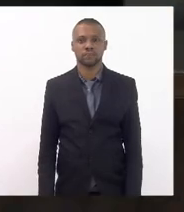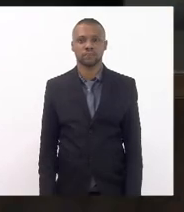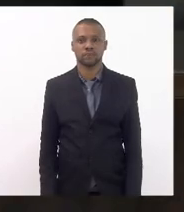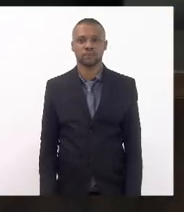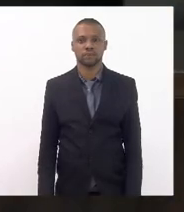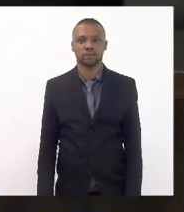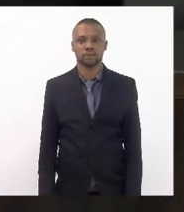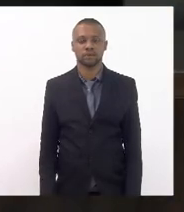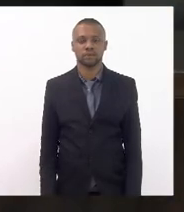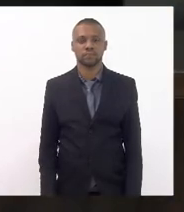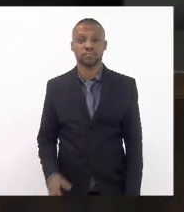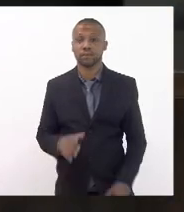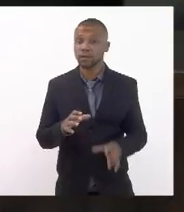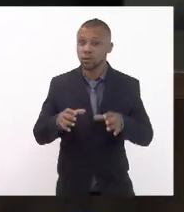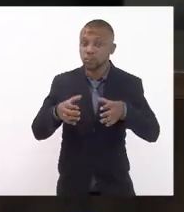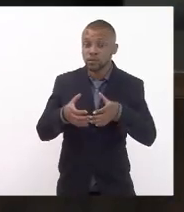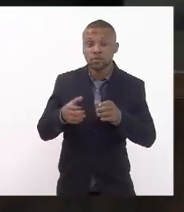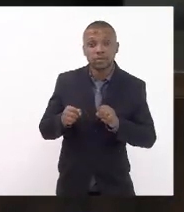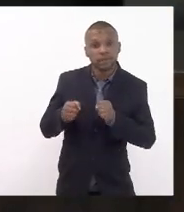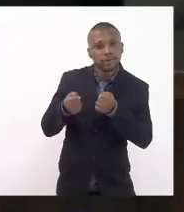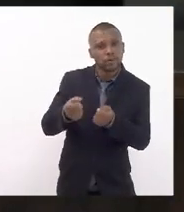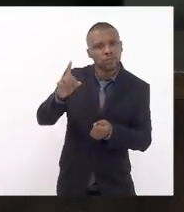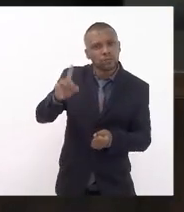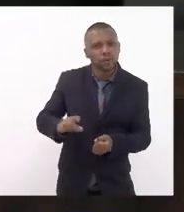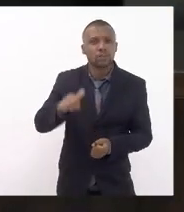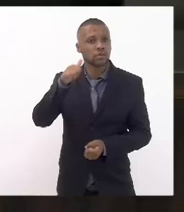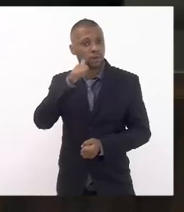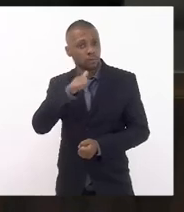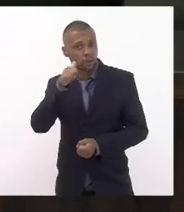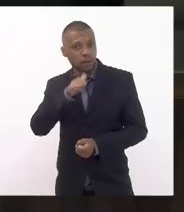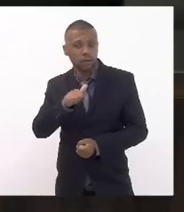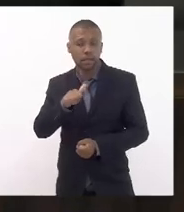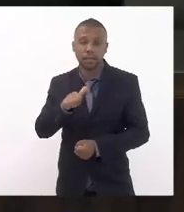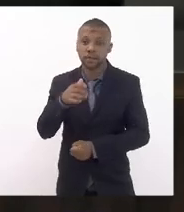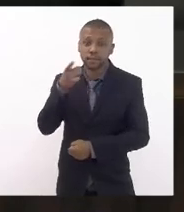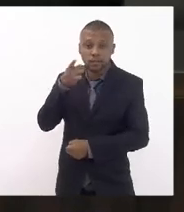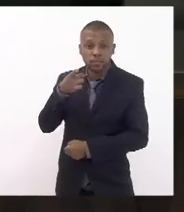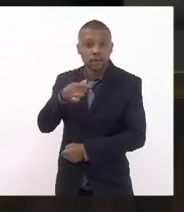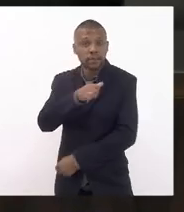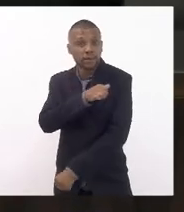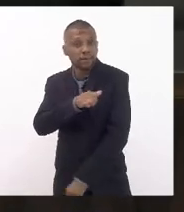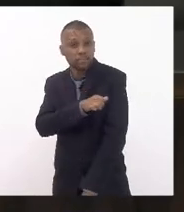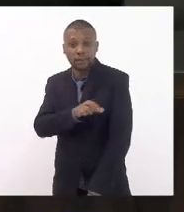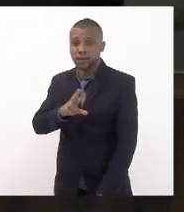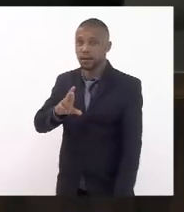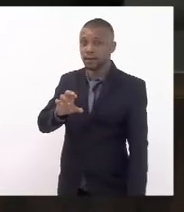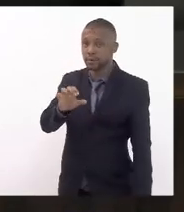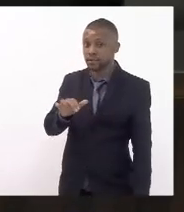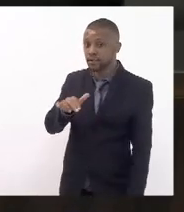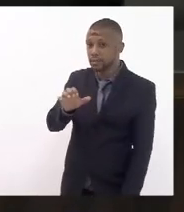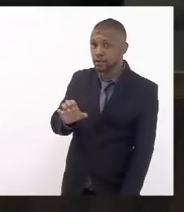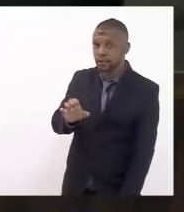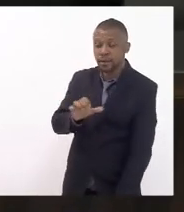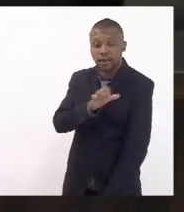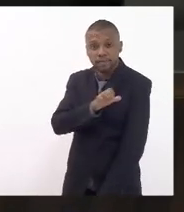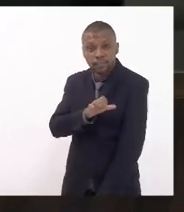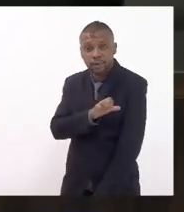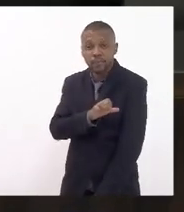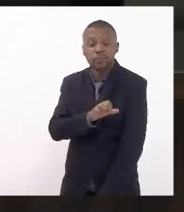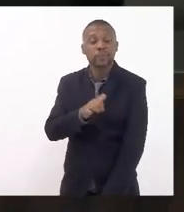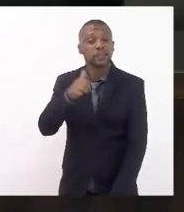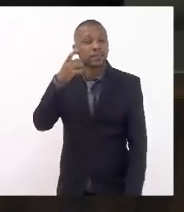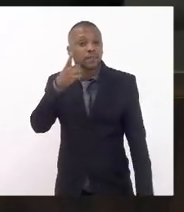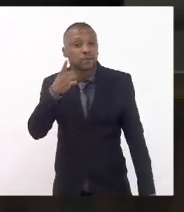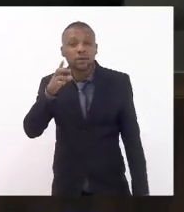pela Comissão de Defesa de Direitos da Mulher, deputada enfermeira Rejane. Enfermeira Rejane. Deputada Renata